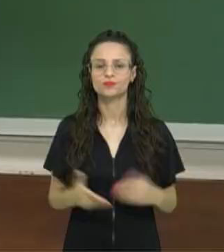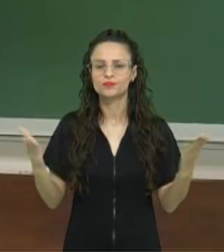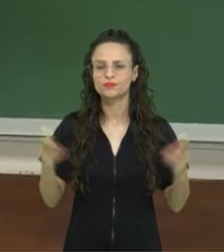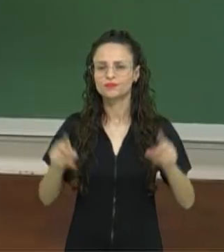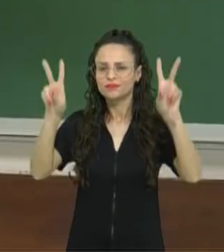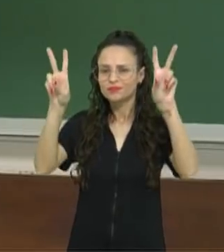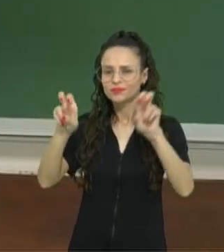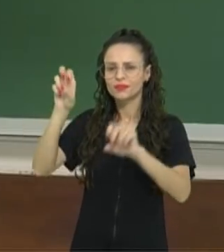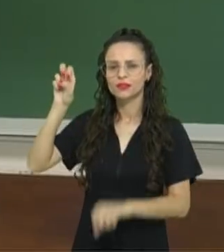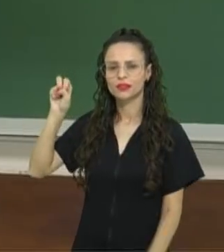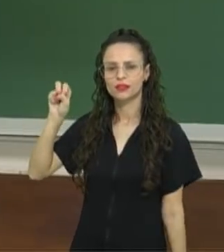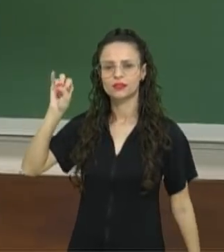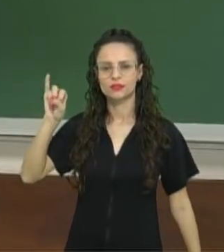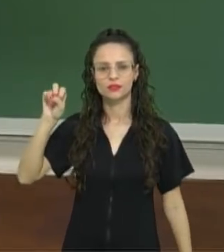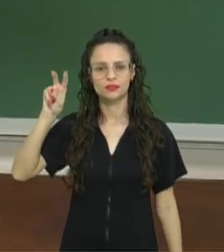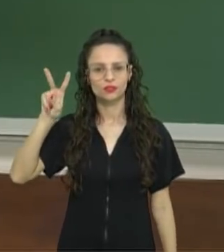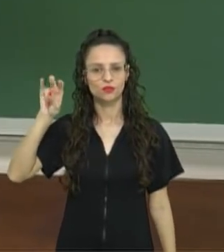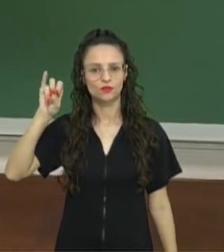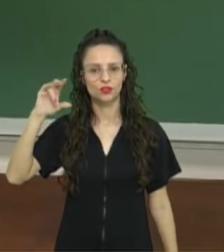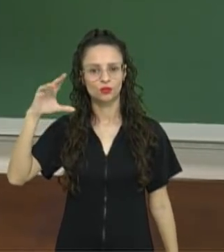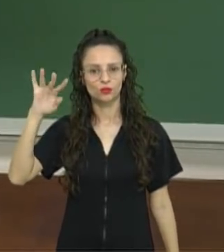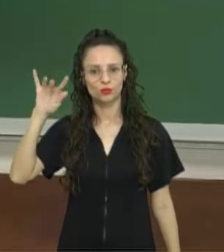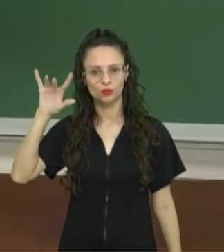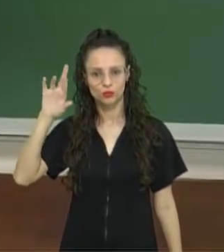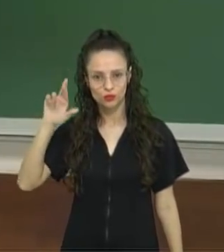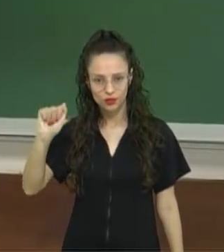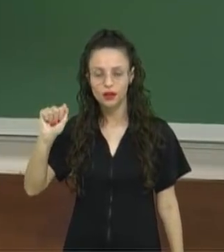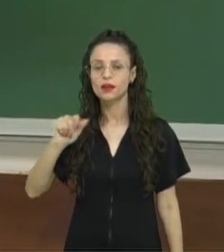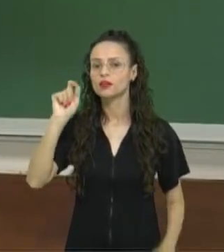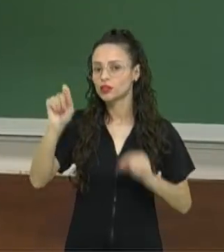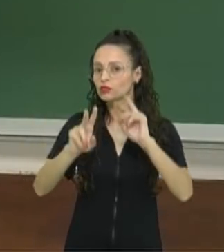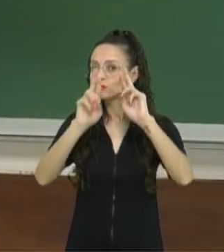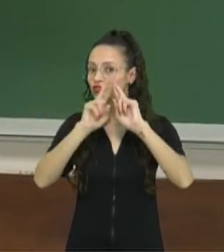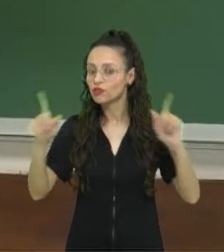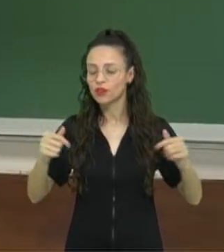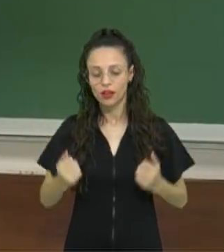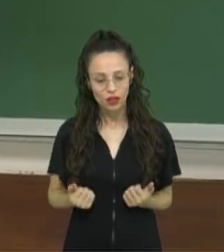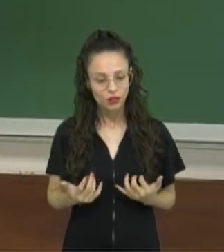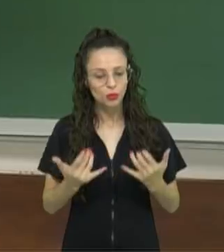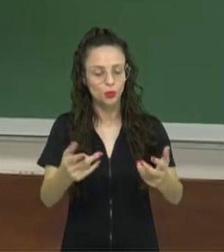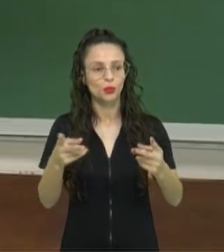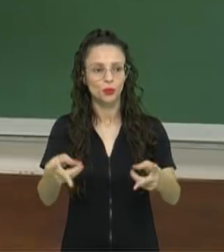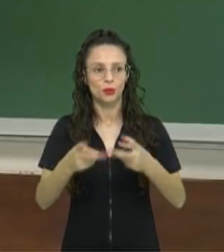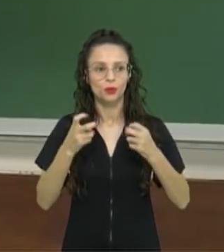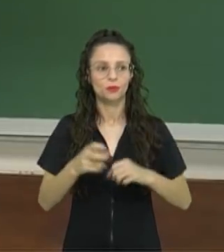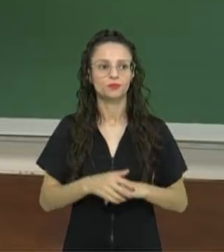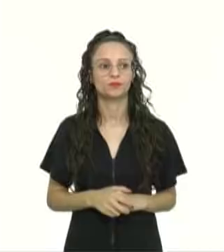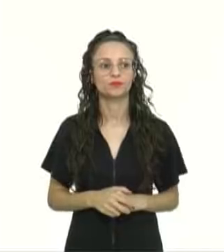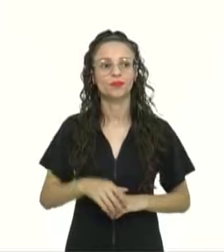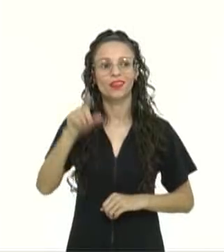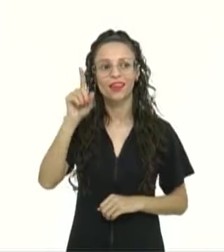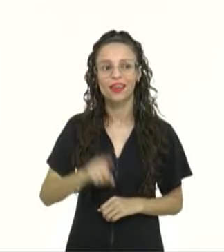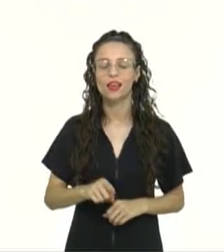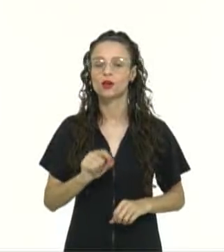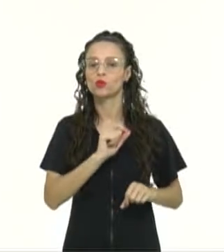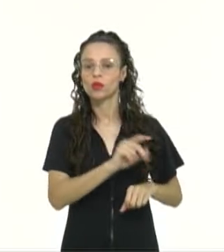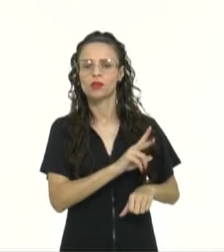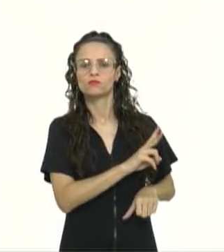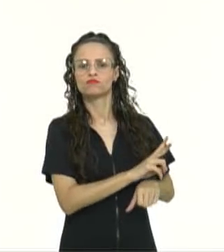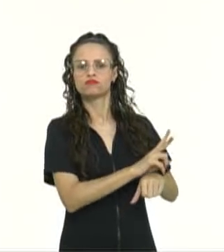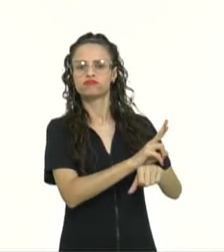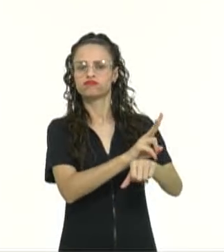Silvicultura, né? Então a gente vai ver que ela é diferente ali do extrativismo vegetal. É o cultivo